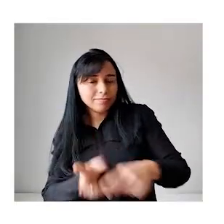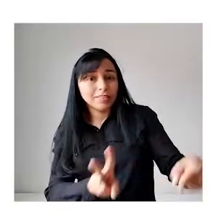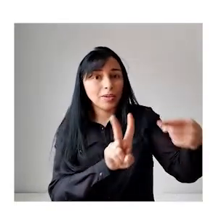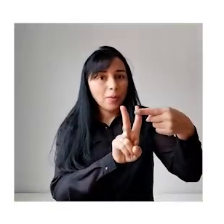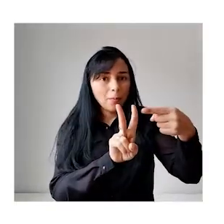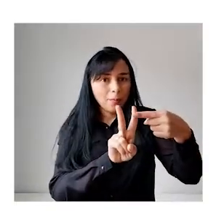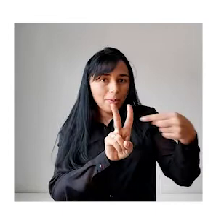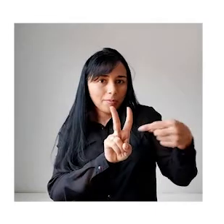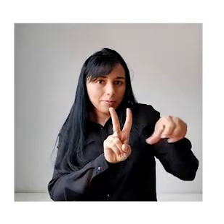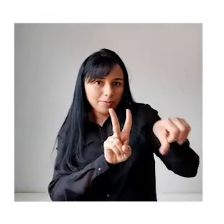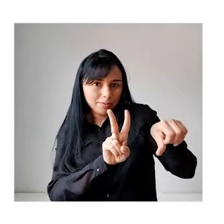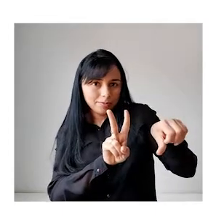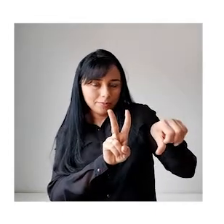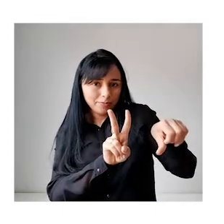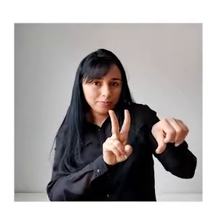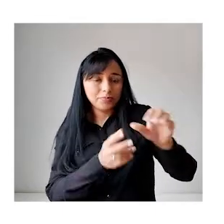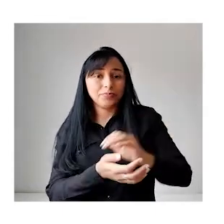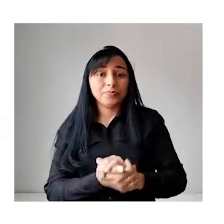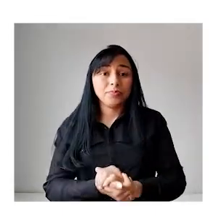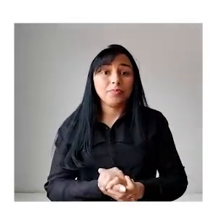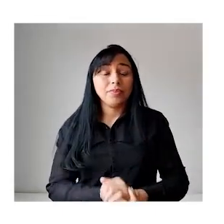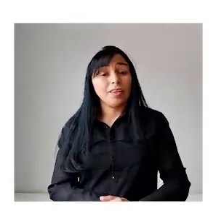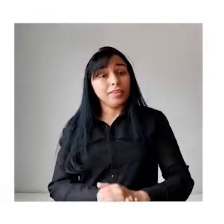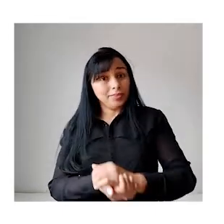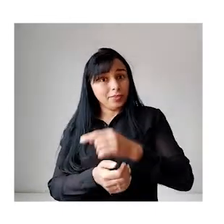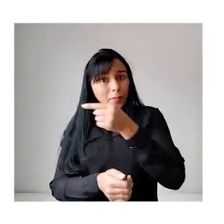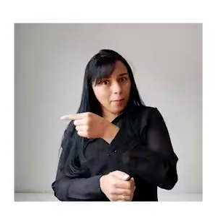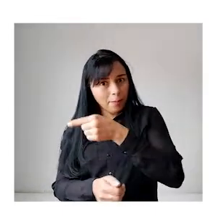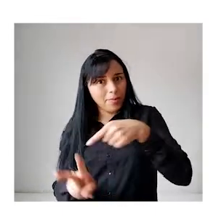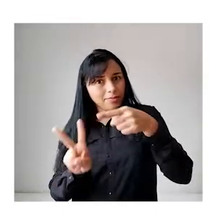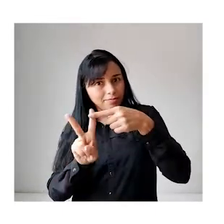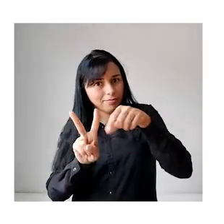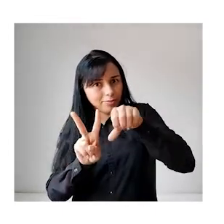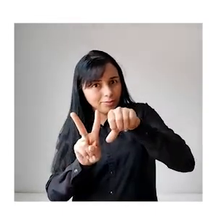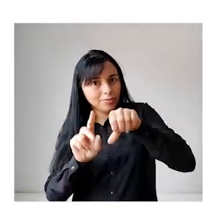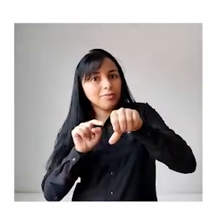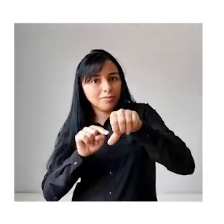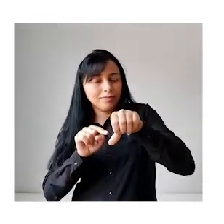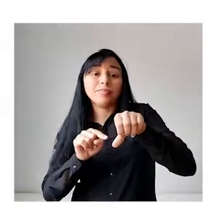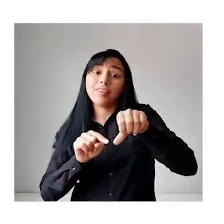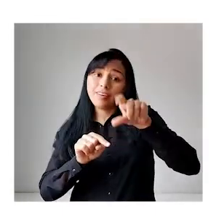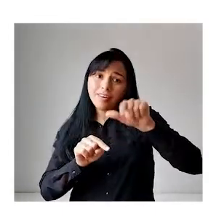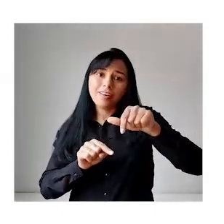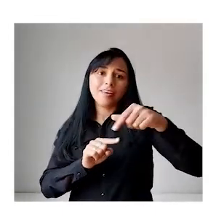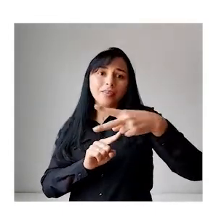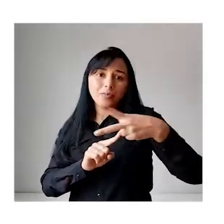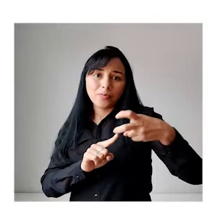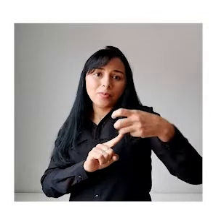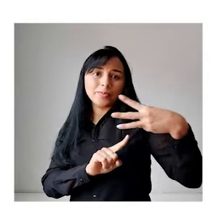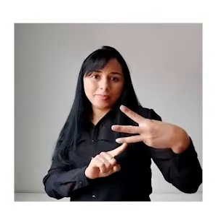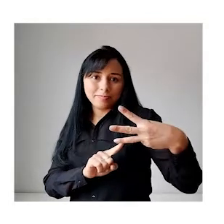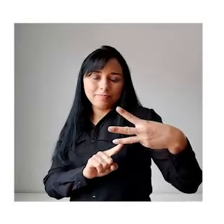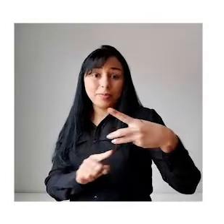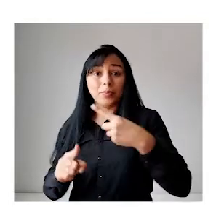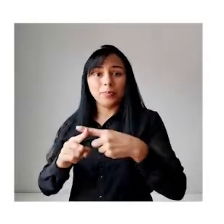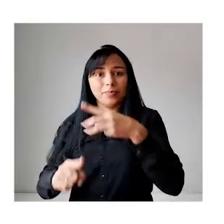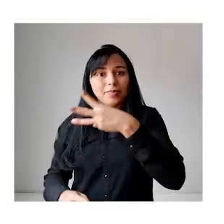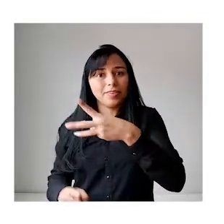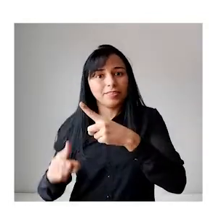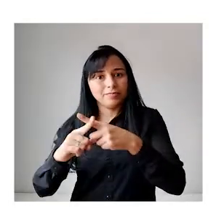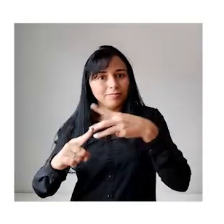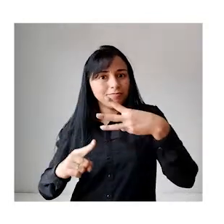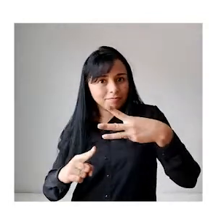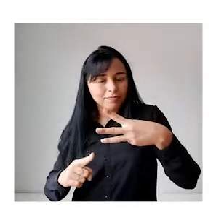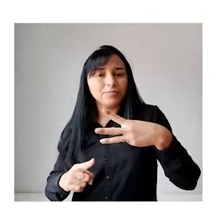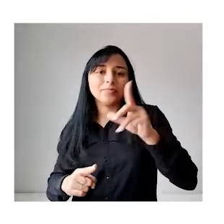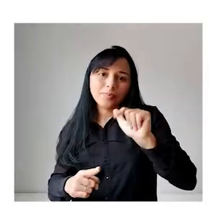raiz de 9 é igual a menos 3, porque a gente calcula a raiz e deixa o sinal. Raiz de 9 é 3, como eu tenho um menos aqui,